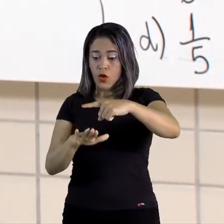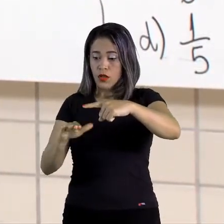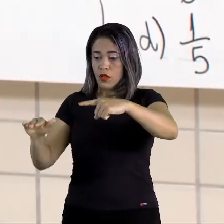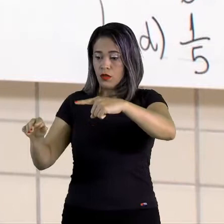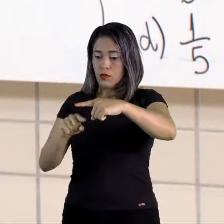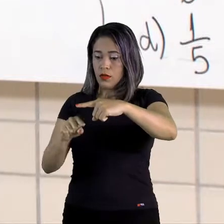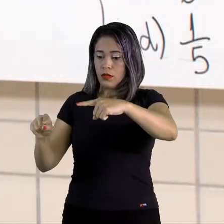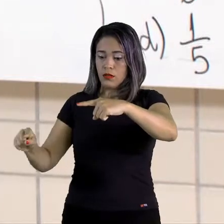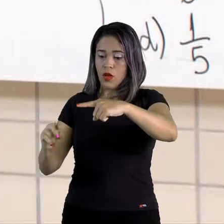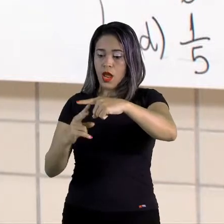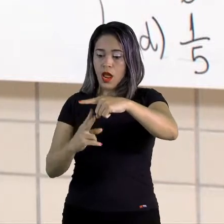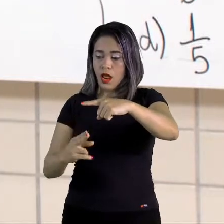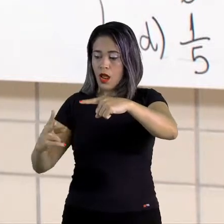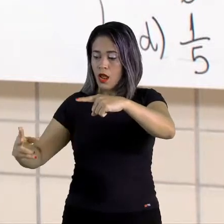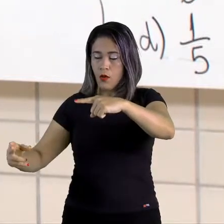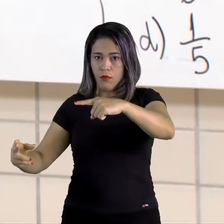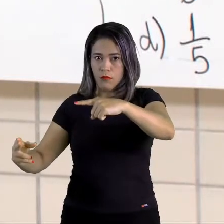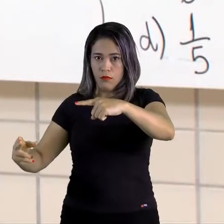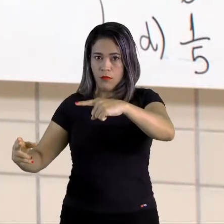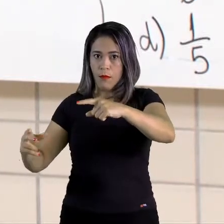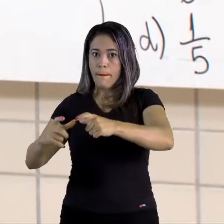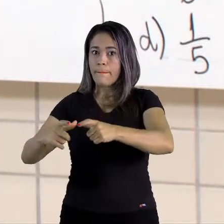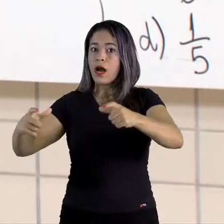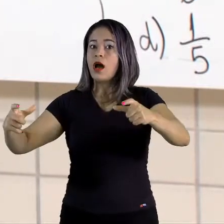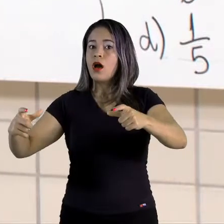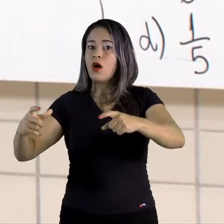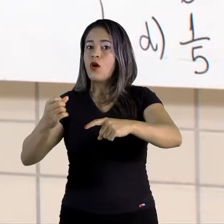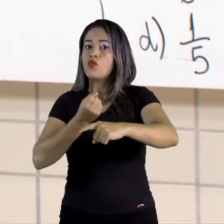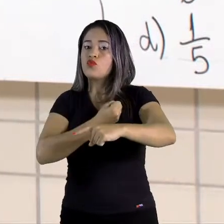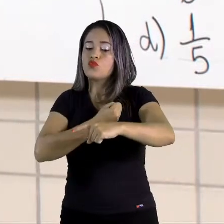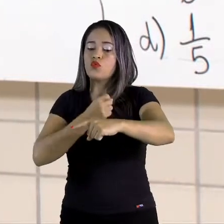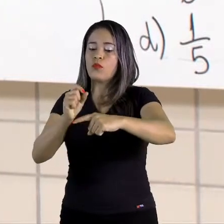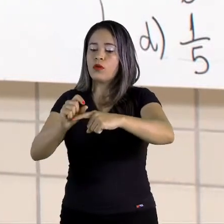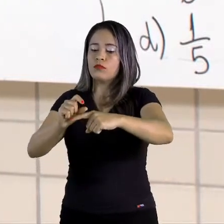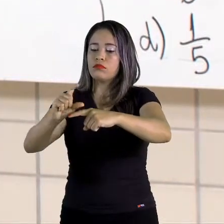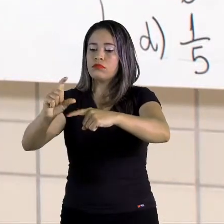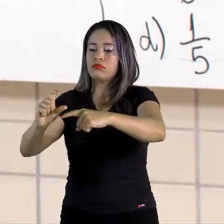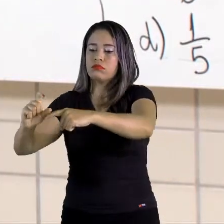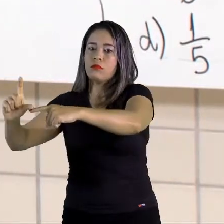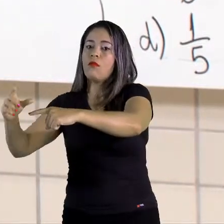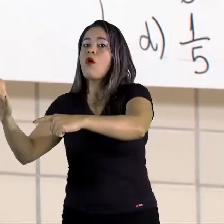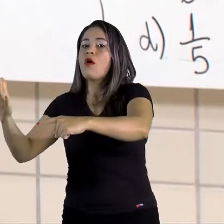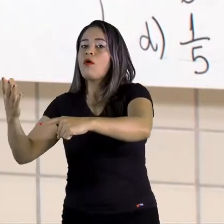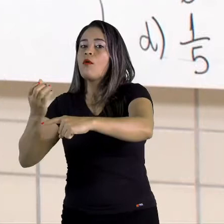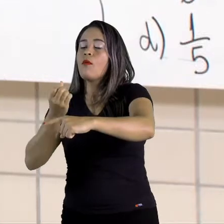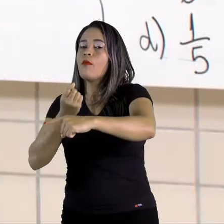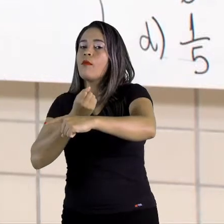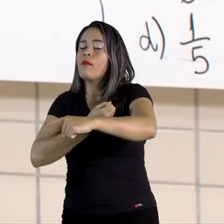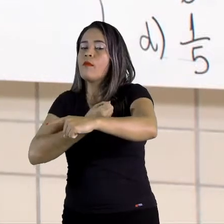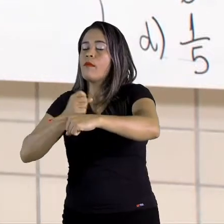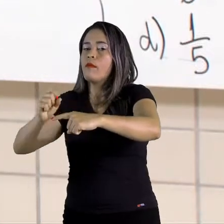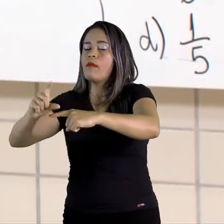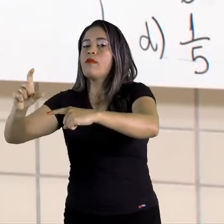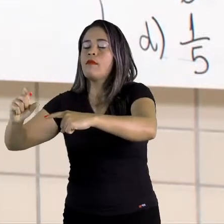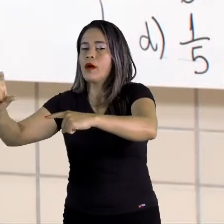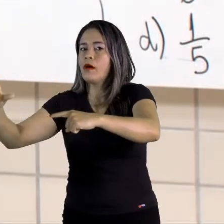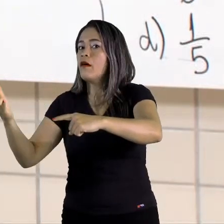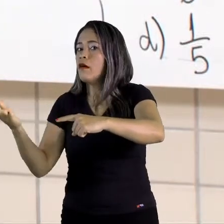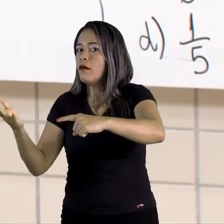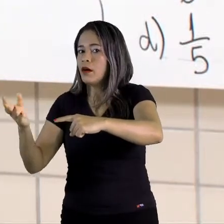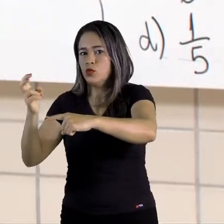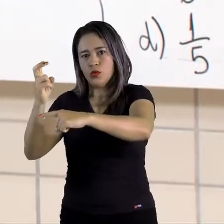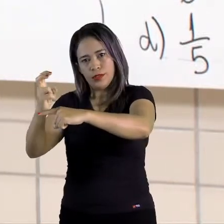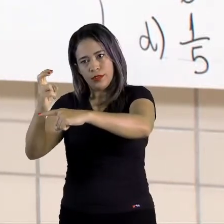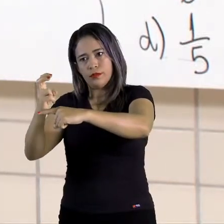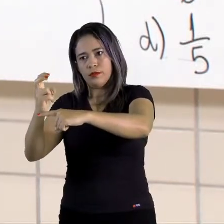são iguais. Quem é maior é o número que estiver maior no numerador, no numerador, que é o